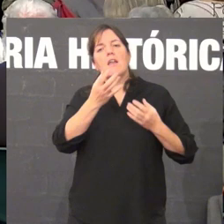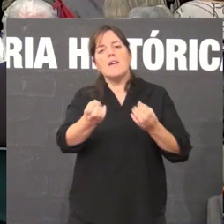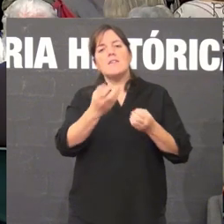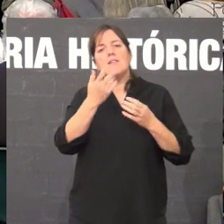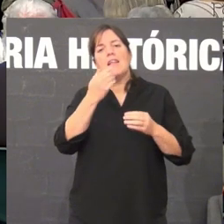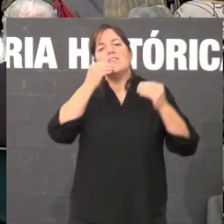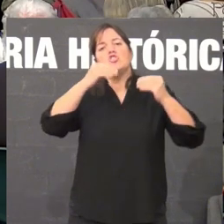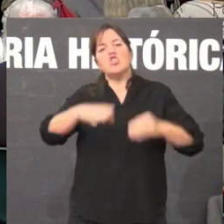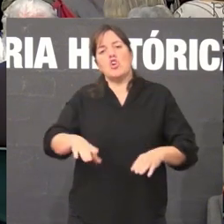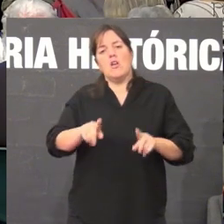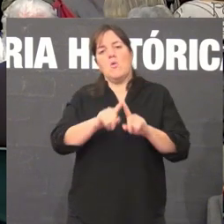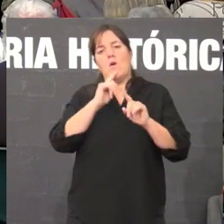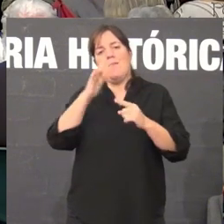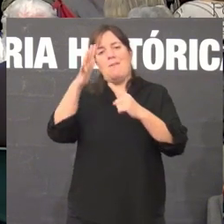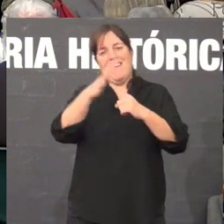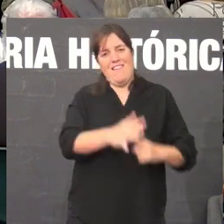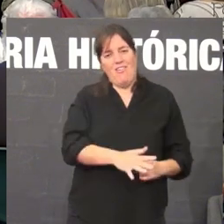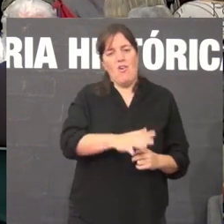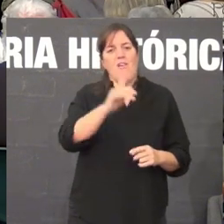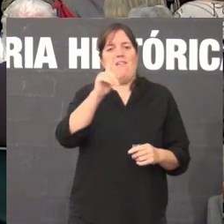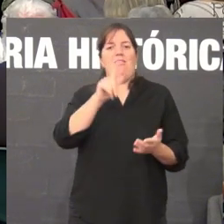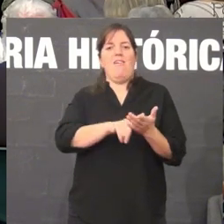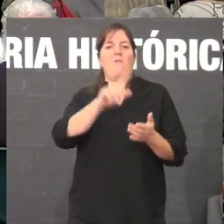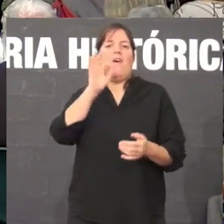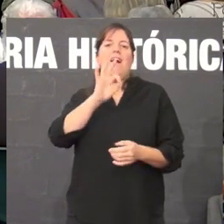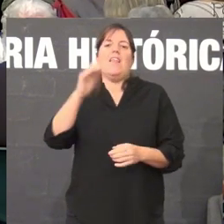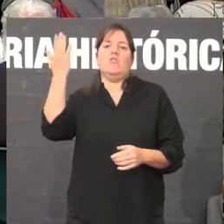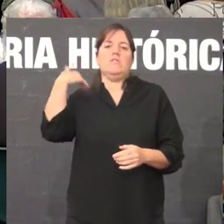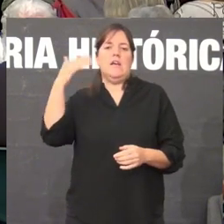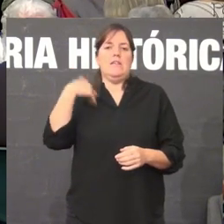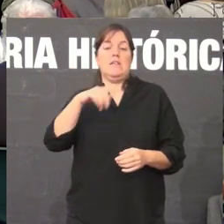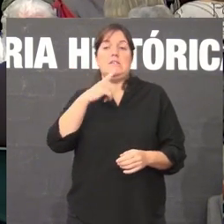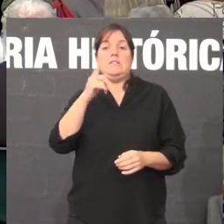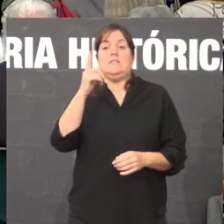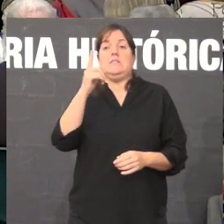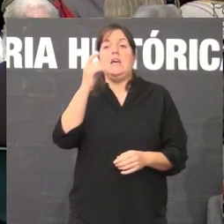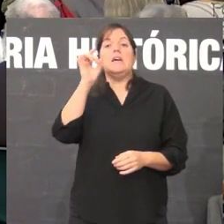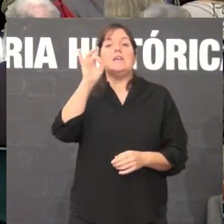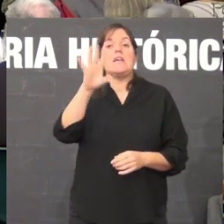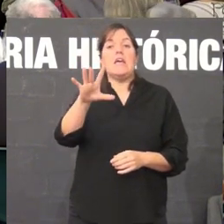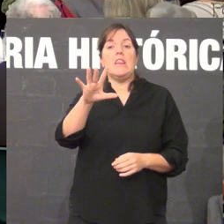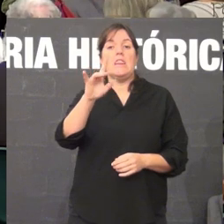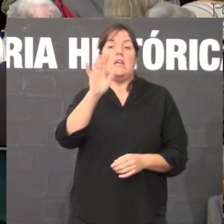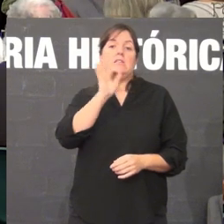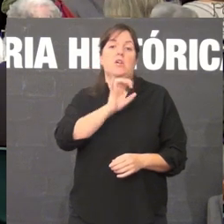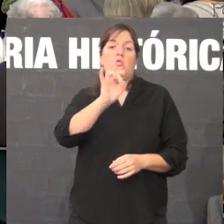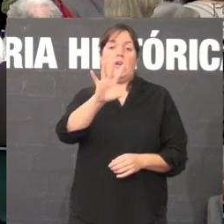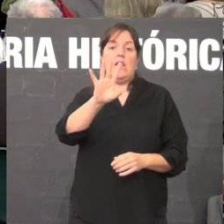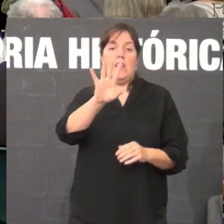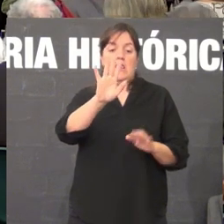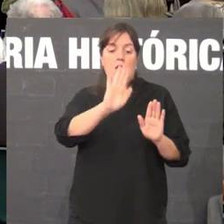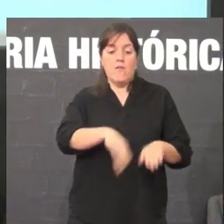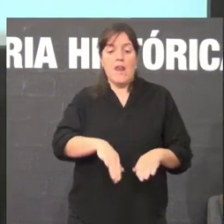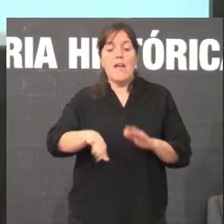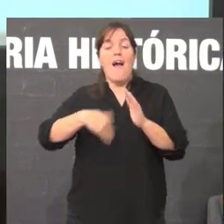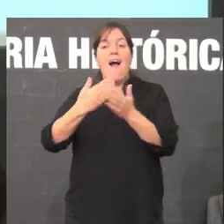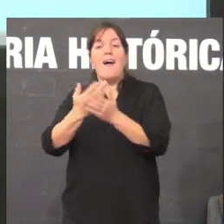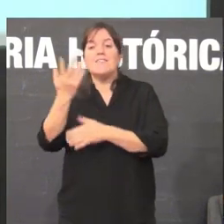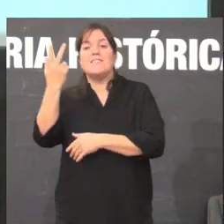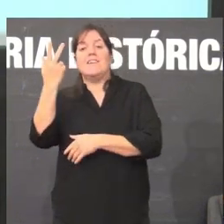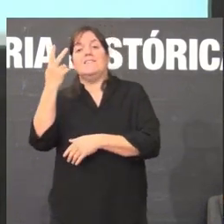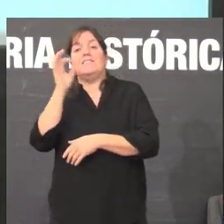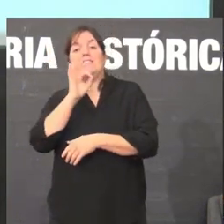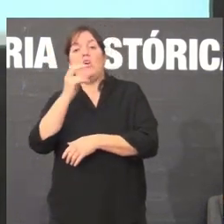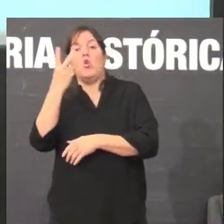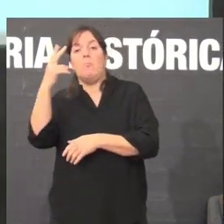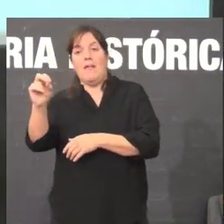desde antes. Vou ordenando de forma cronológica, desde finais do século XV até finais do século XX. Son